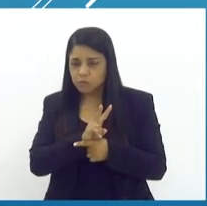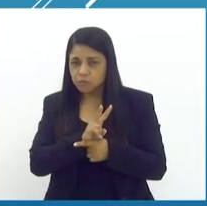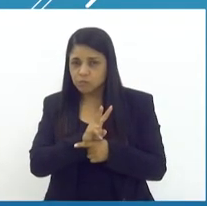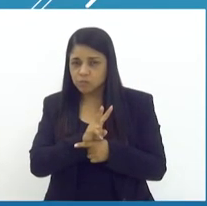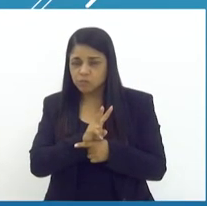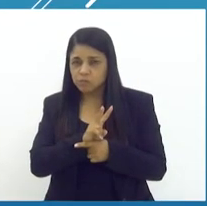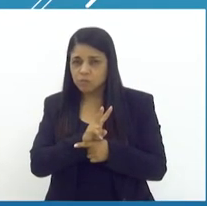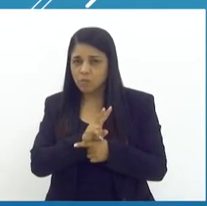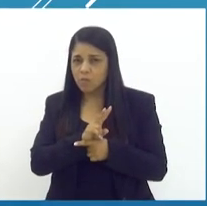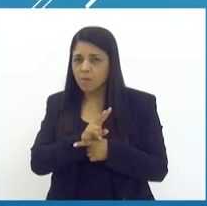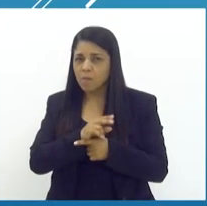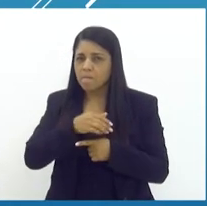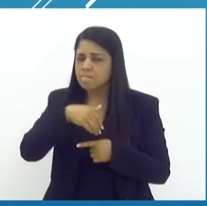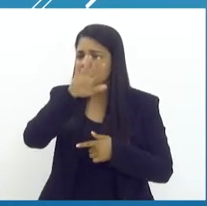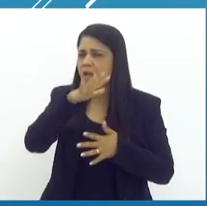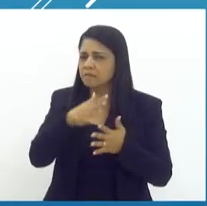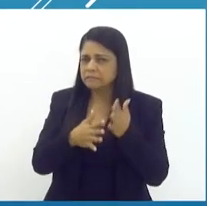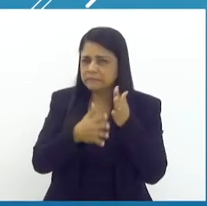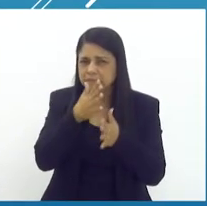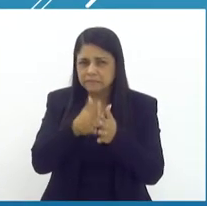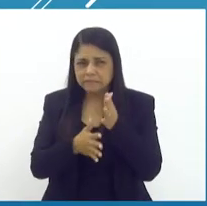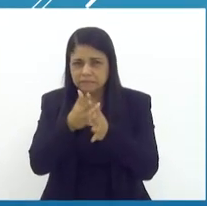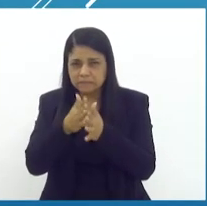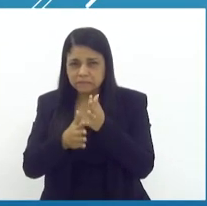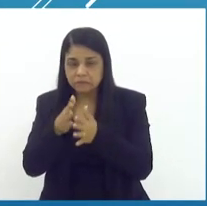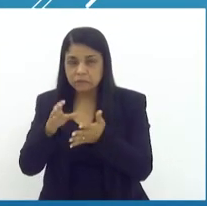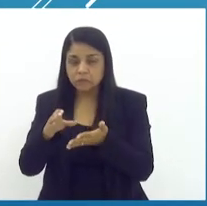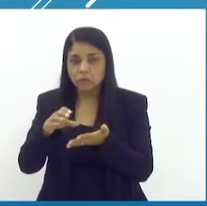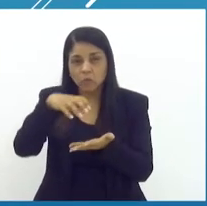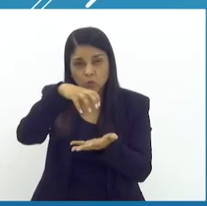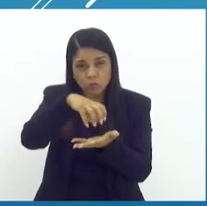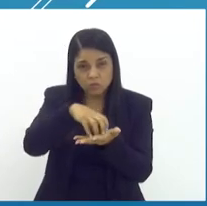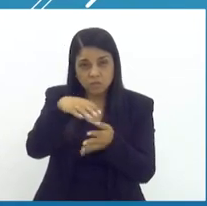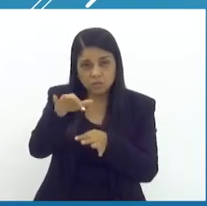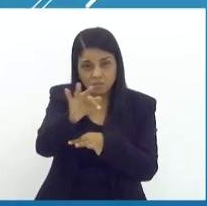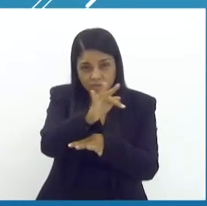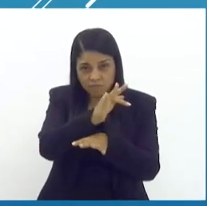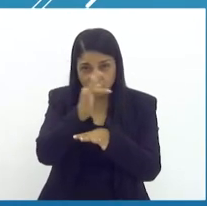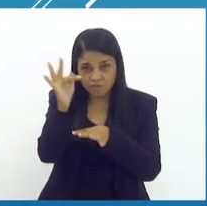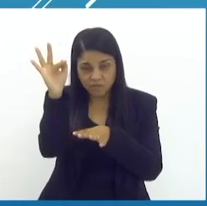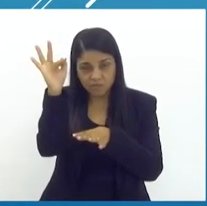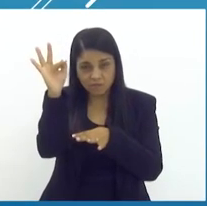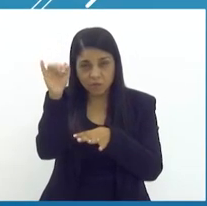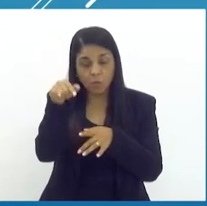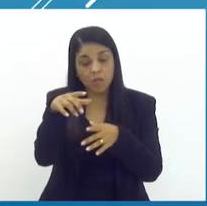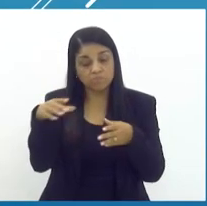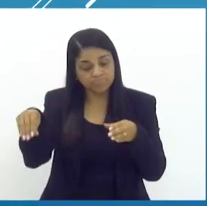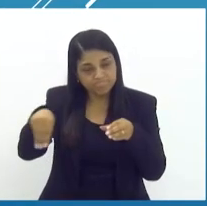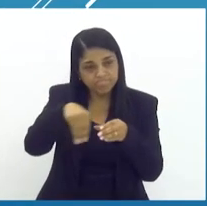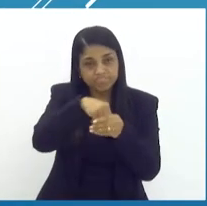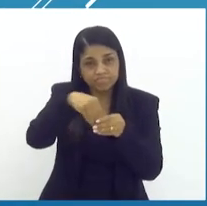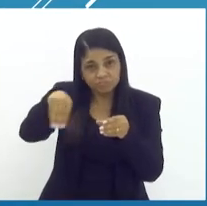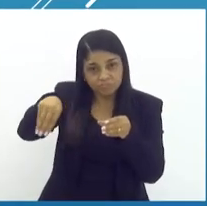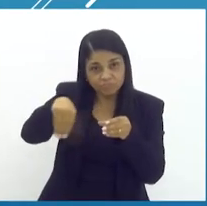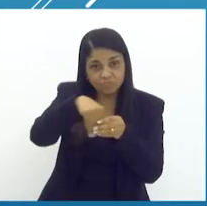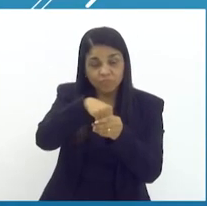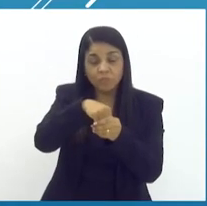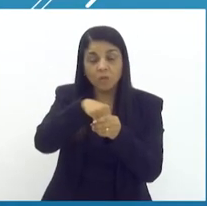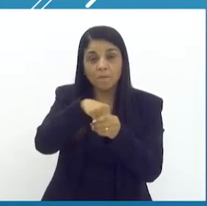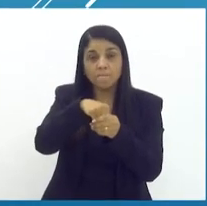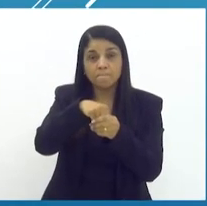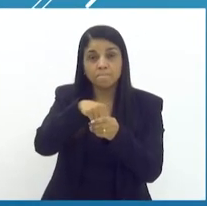o mais complicado Conselho federativo é que ele pode ser composto e deverá ser composto por pessoas